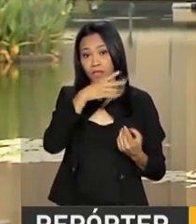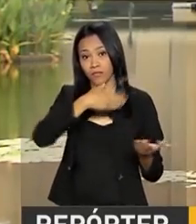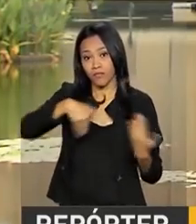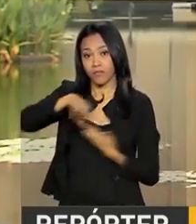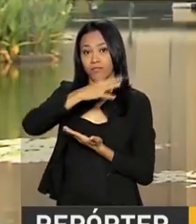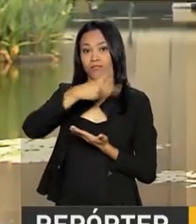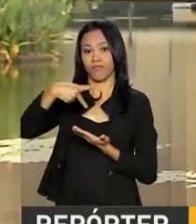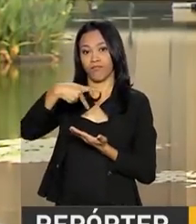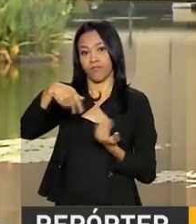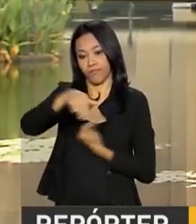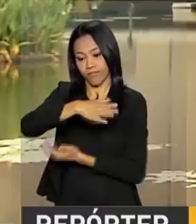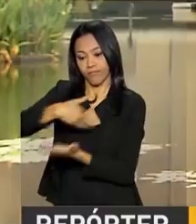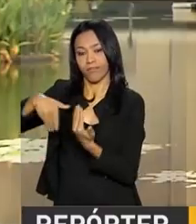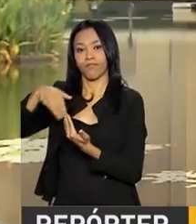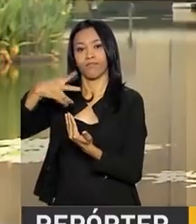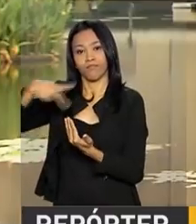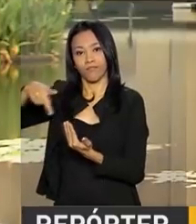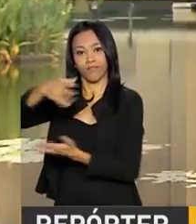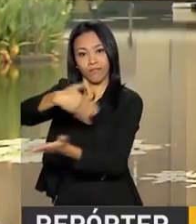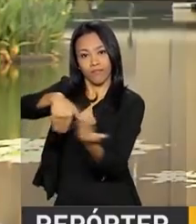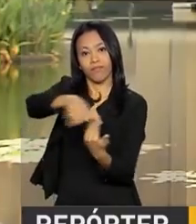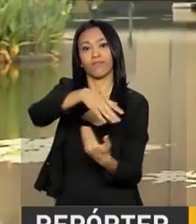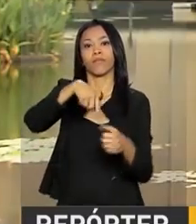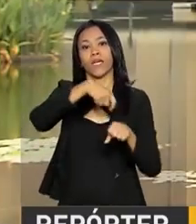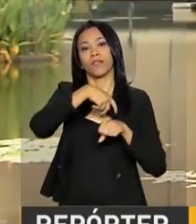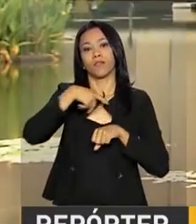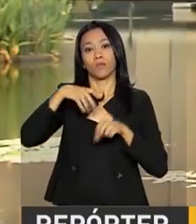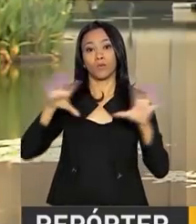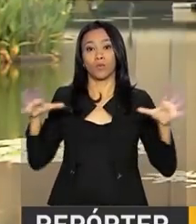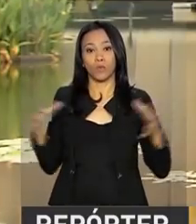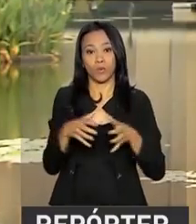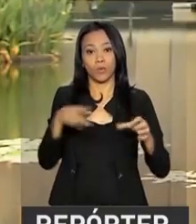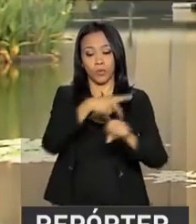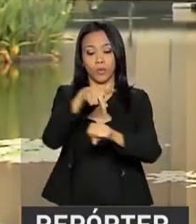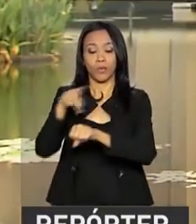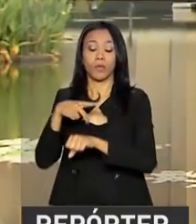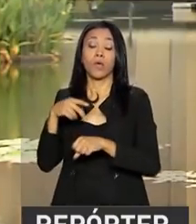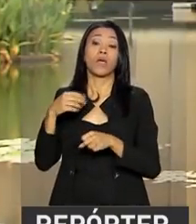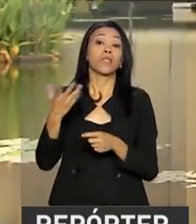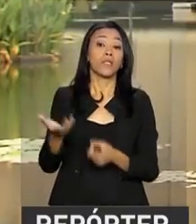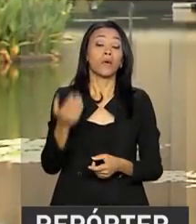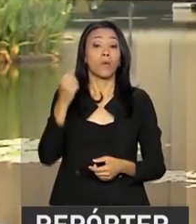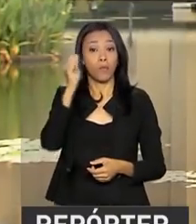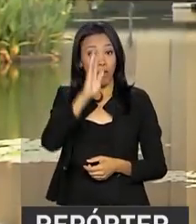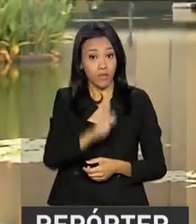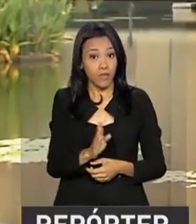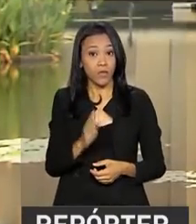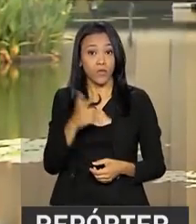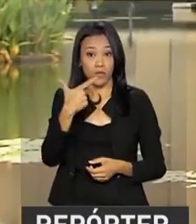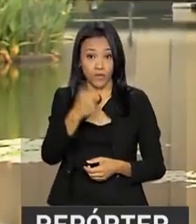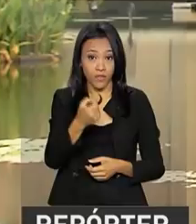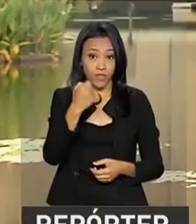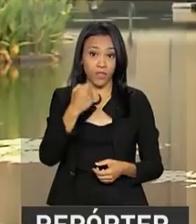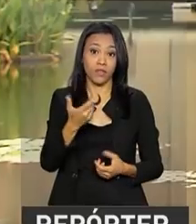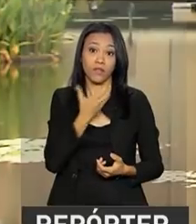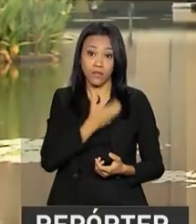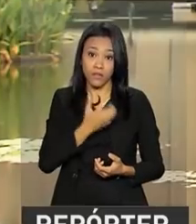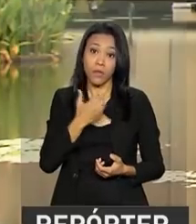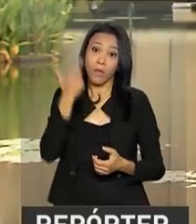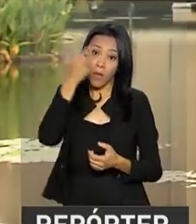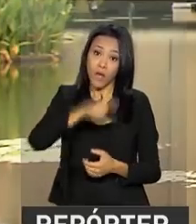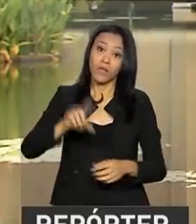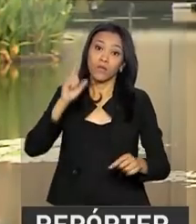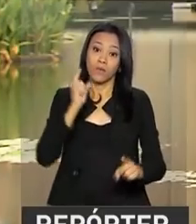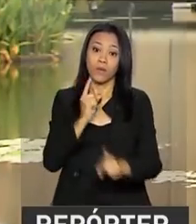país integrante do bloco nos dias 20 e 21 de dezembro o brasil realiza mais um encontro encerra participação brasileira no